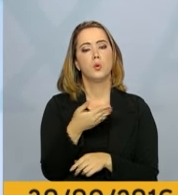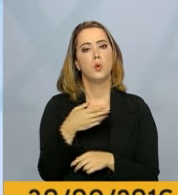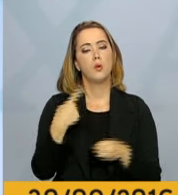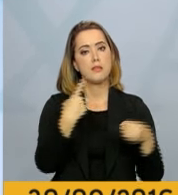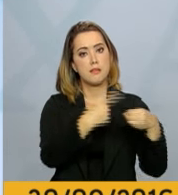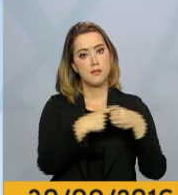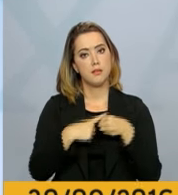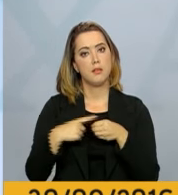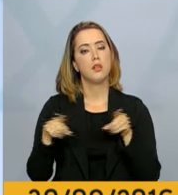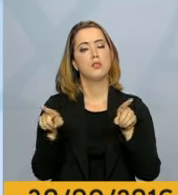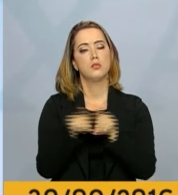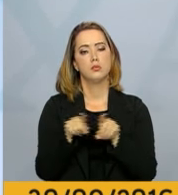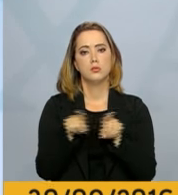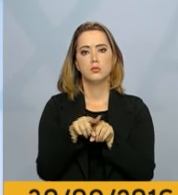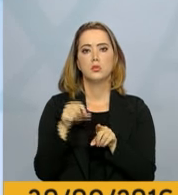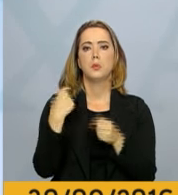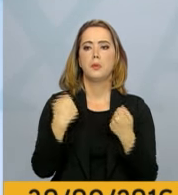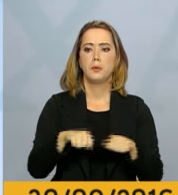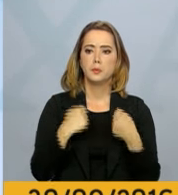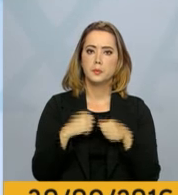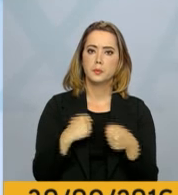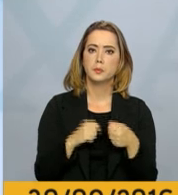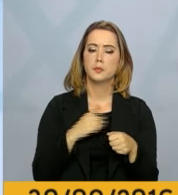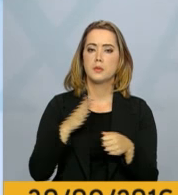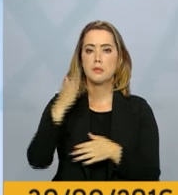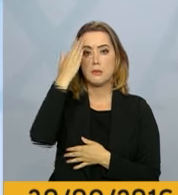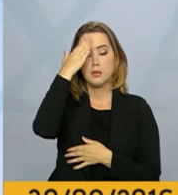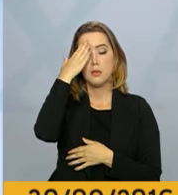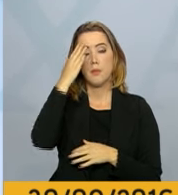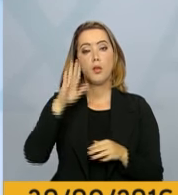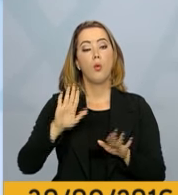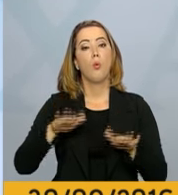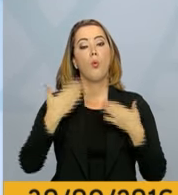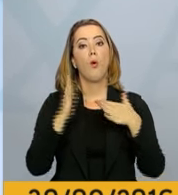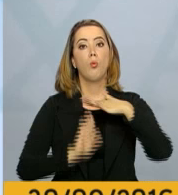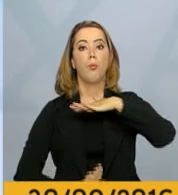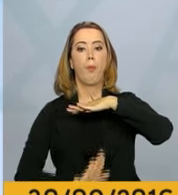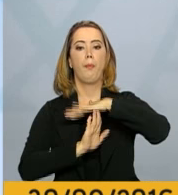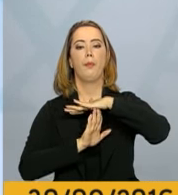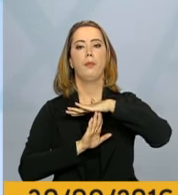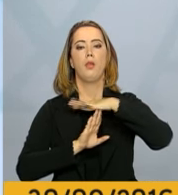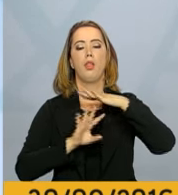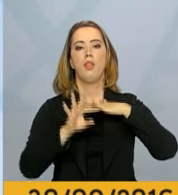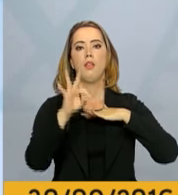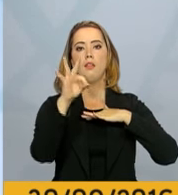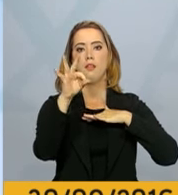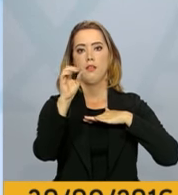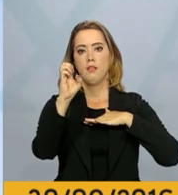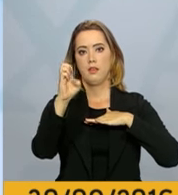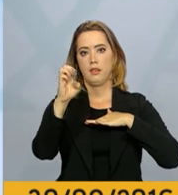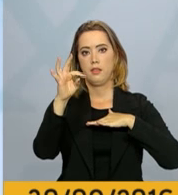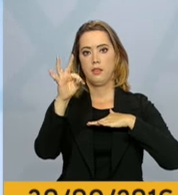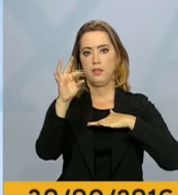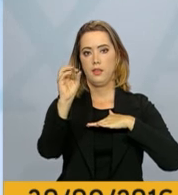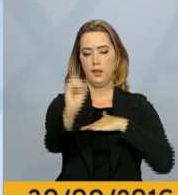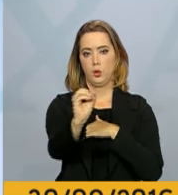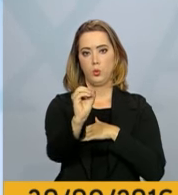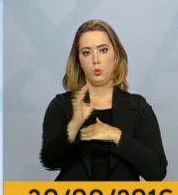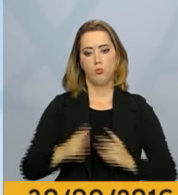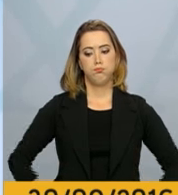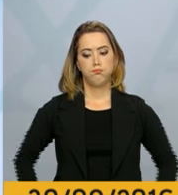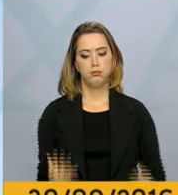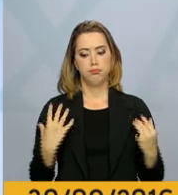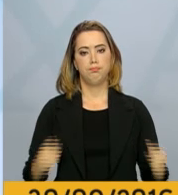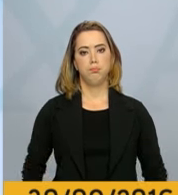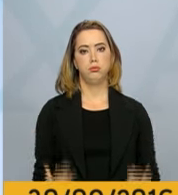que adequar-se a esse teto de gastos públicos, né? Trata-se, portanto, de reforçar a